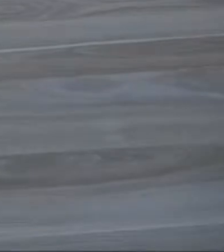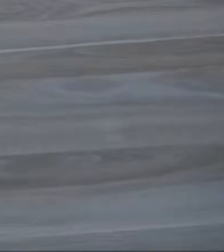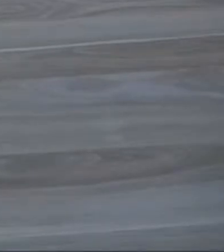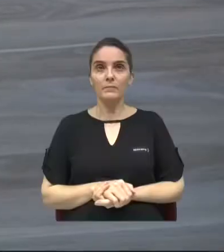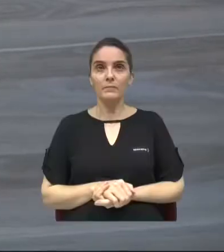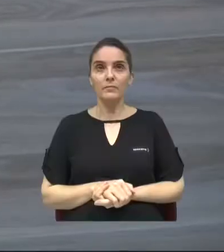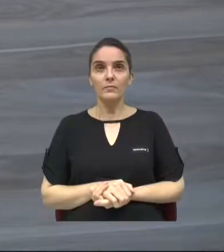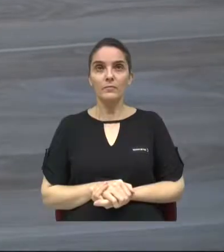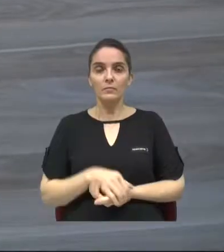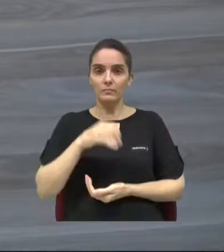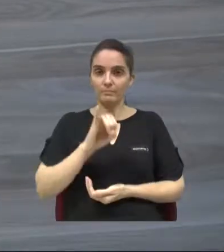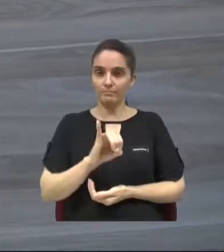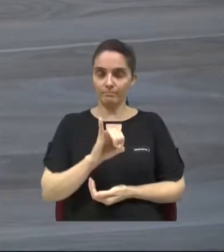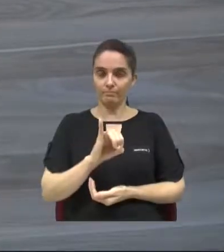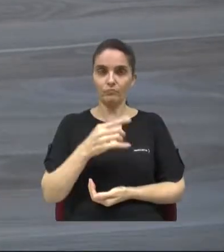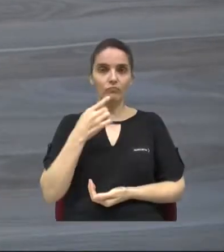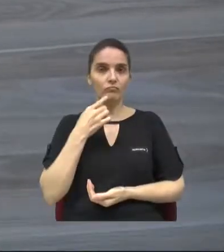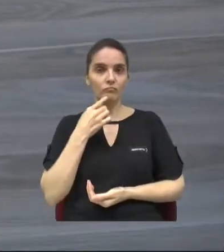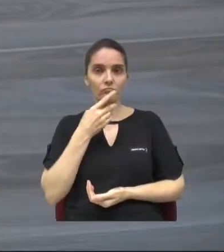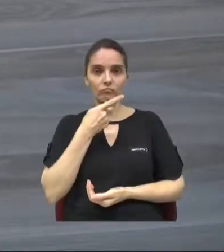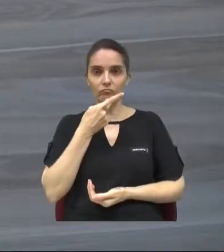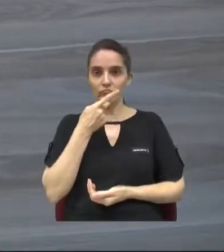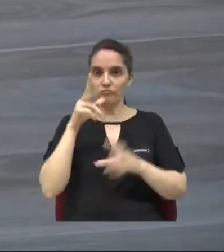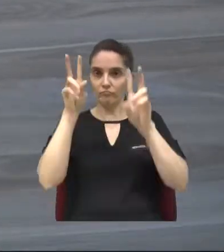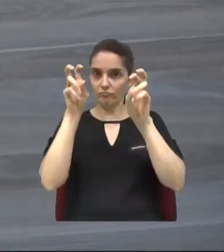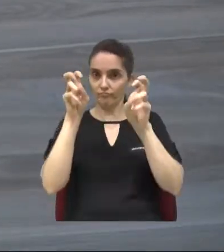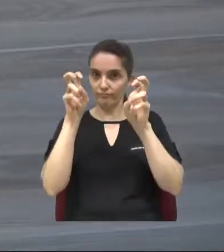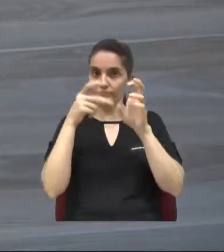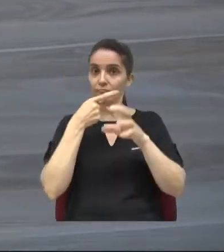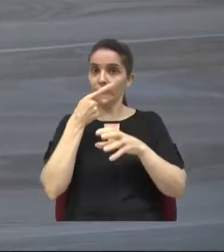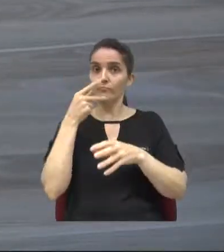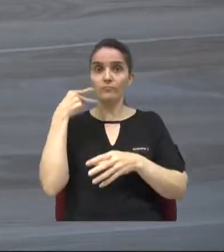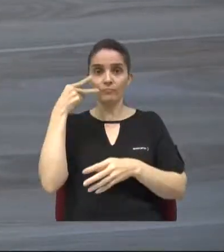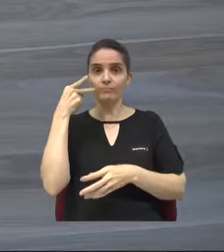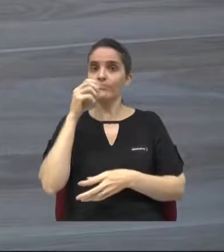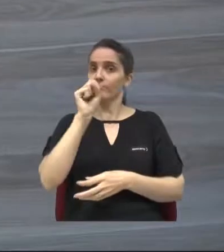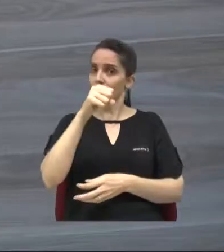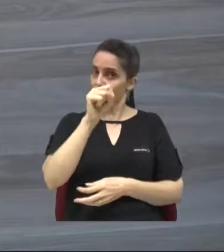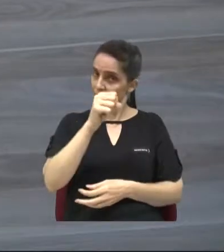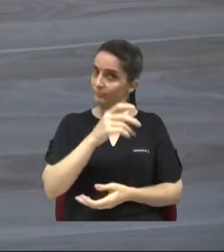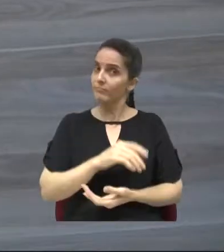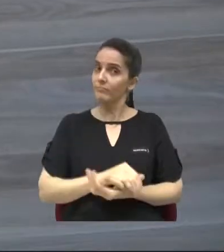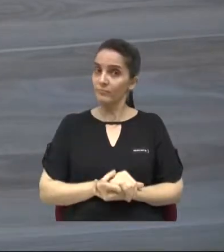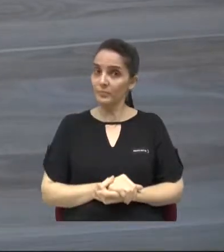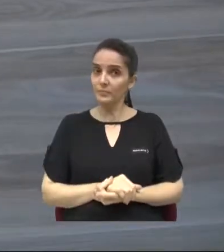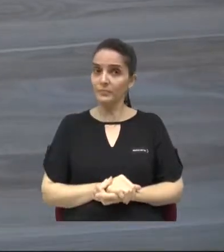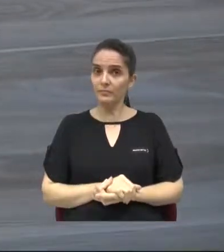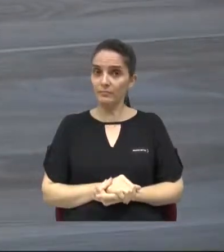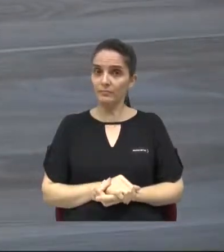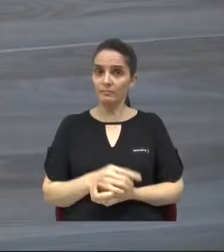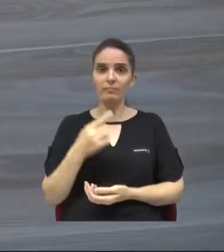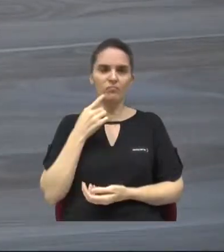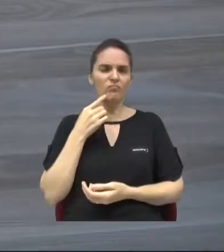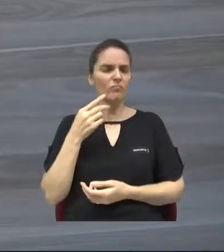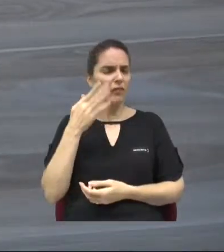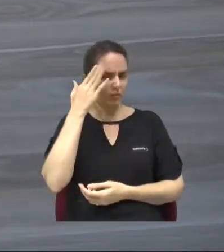quando o senhor usa o termo, o senhor está falando de nós? Sim, senhor. E tenho certeza que isso não passou desapercebido para o